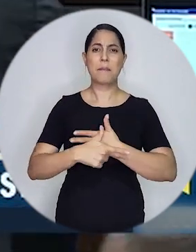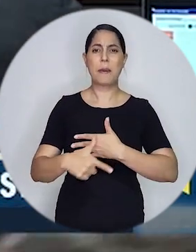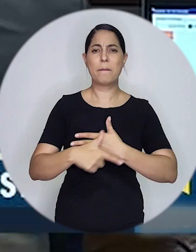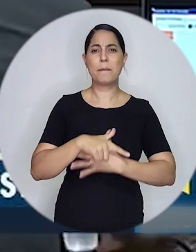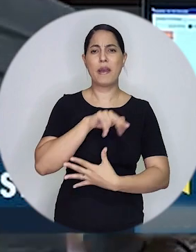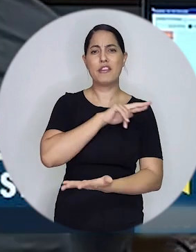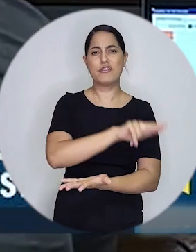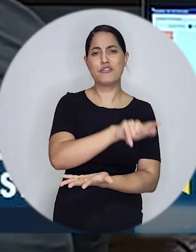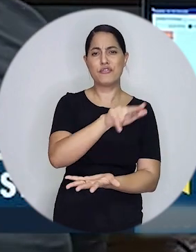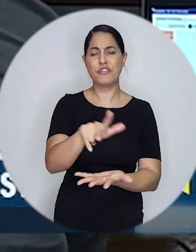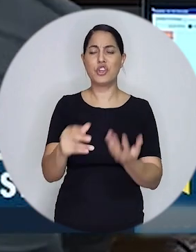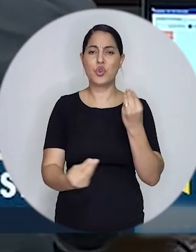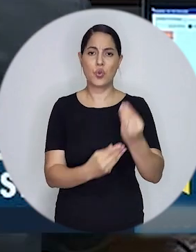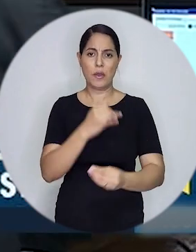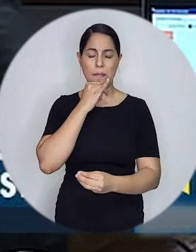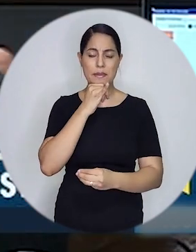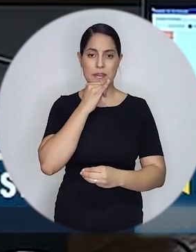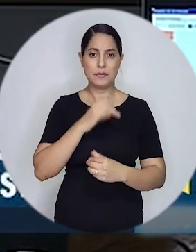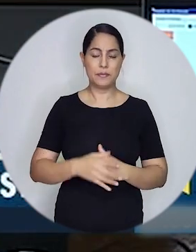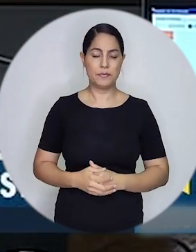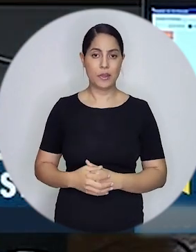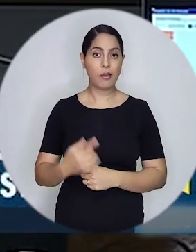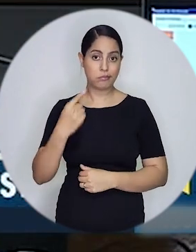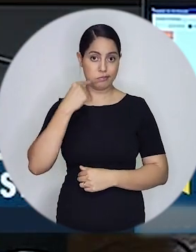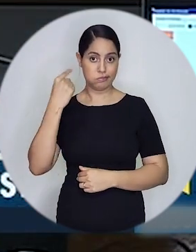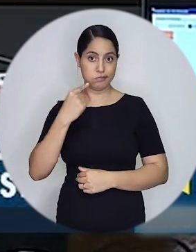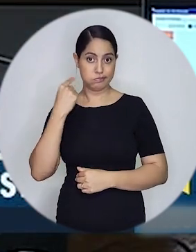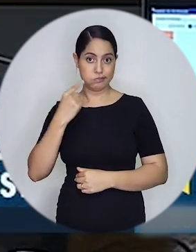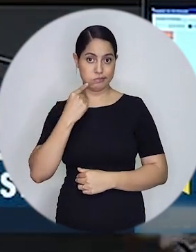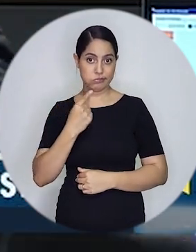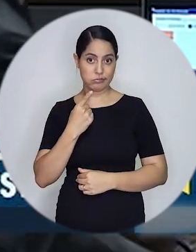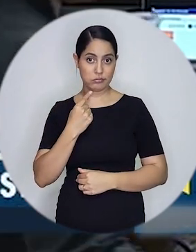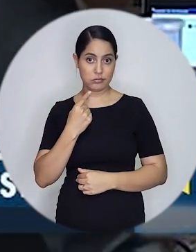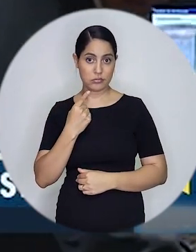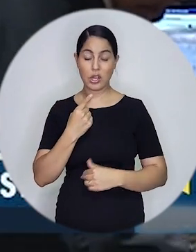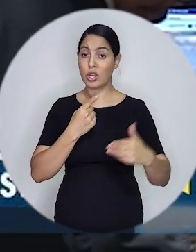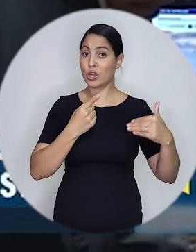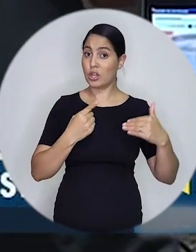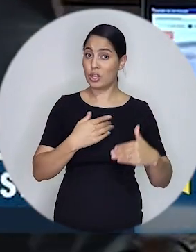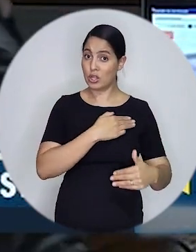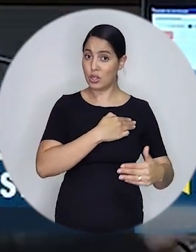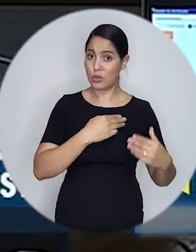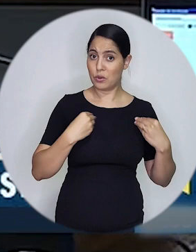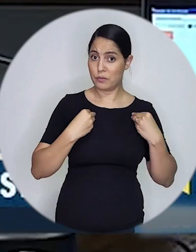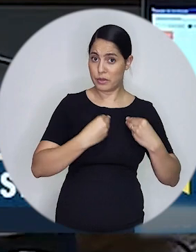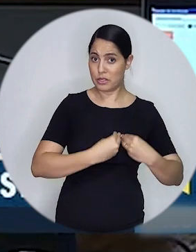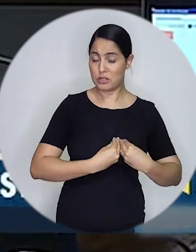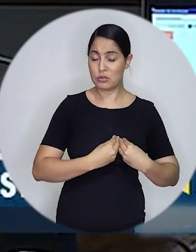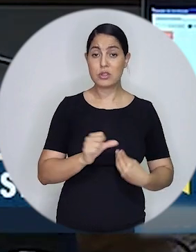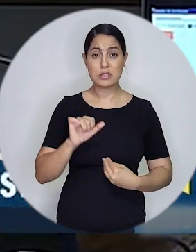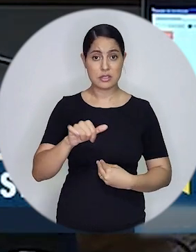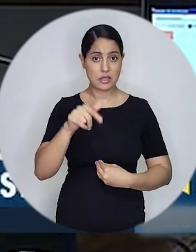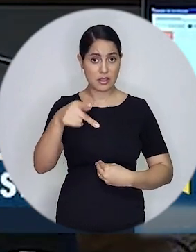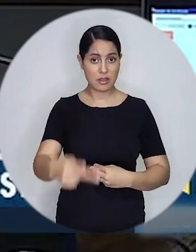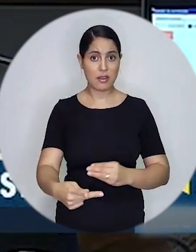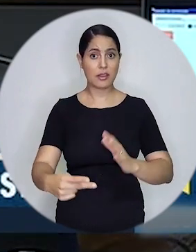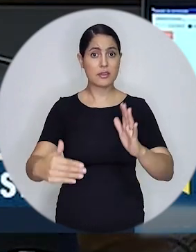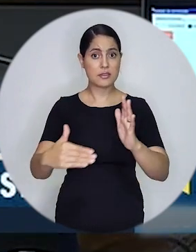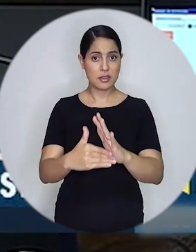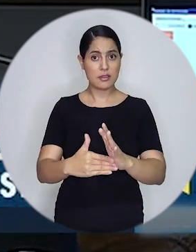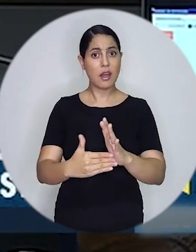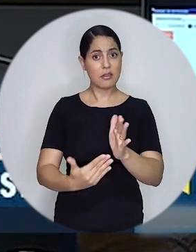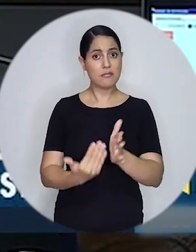sei a distinção dos papéis entre um advogado e um ministro do Supremo Tribunal Federal,